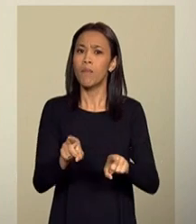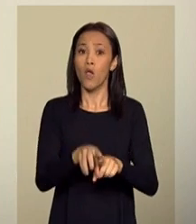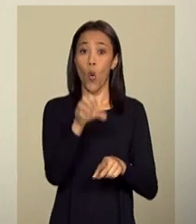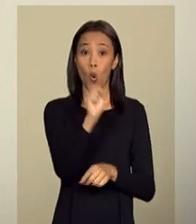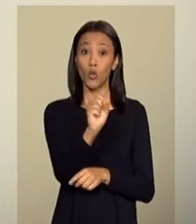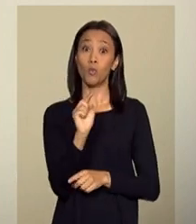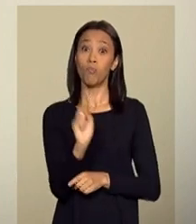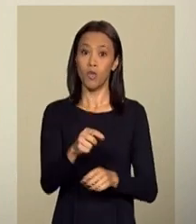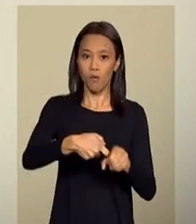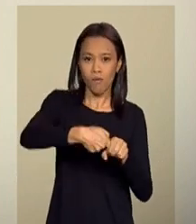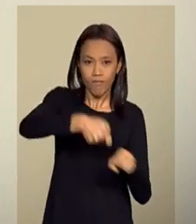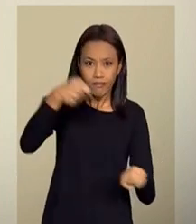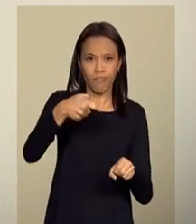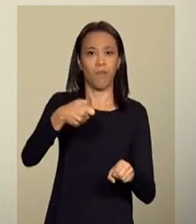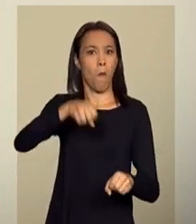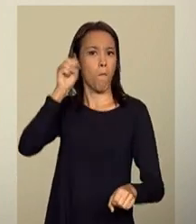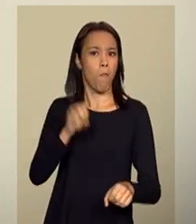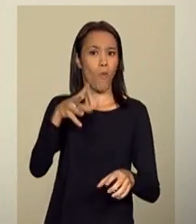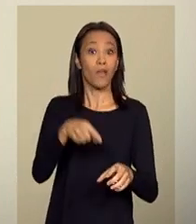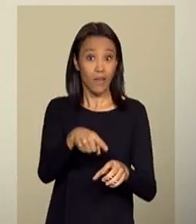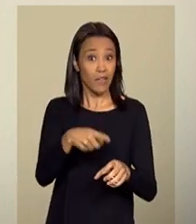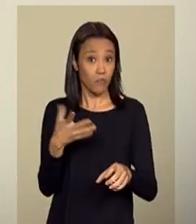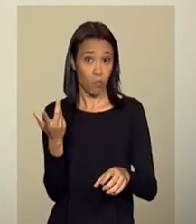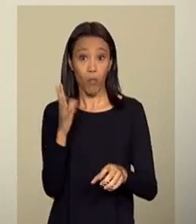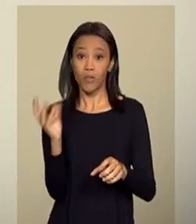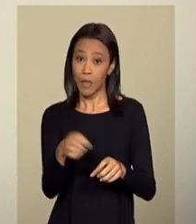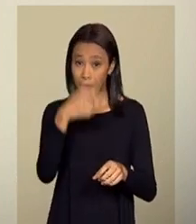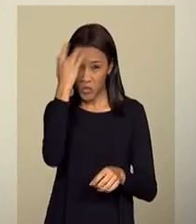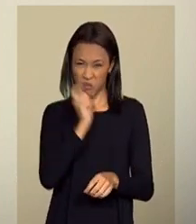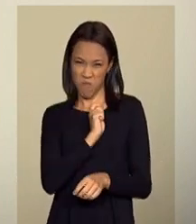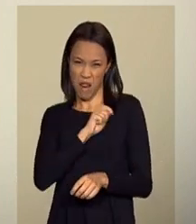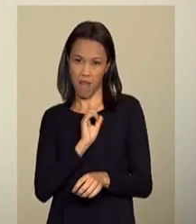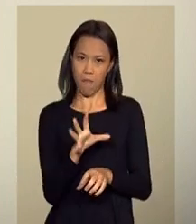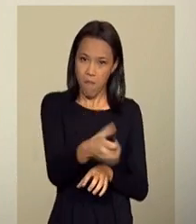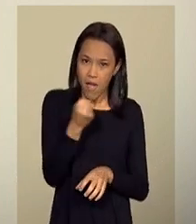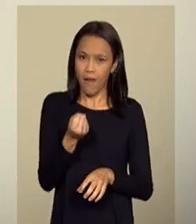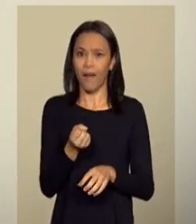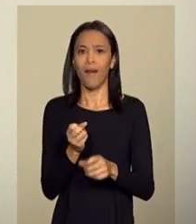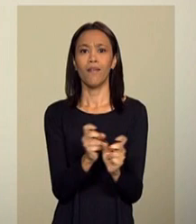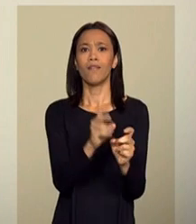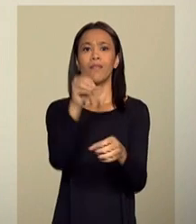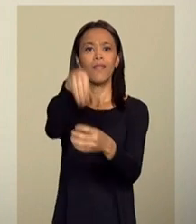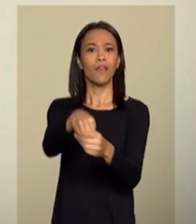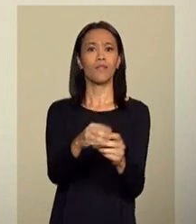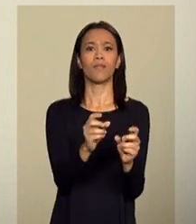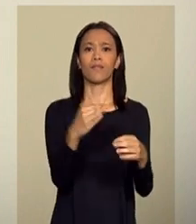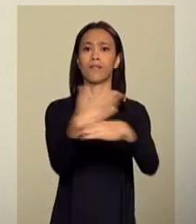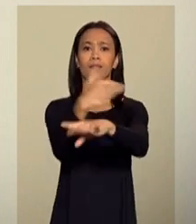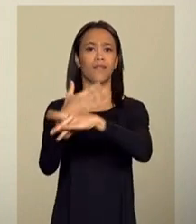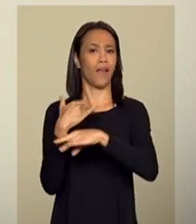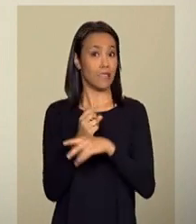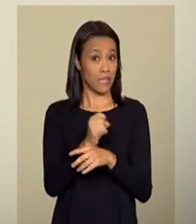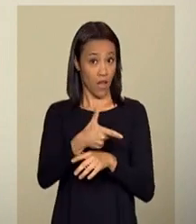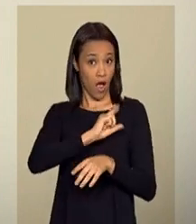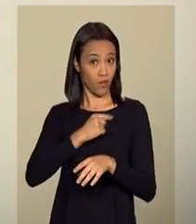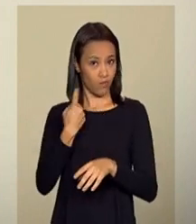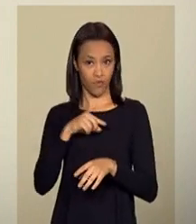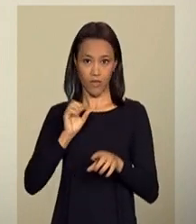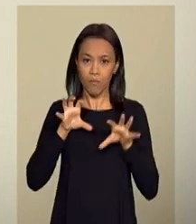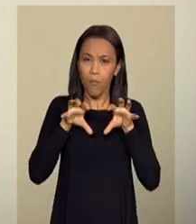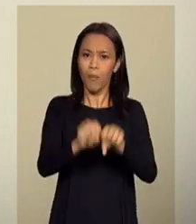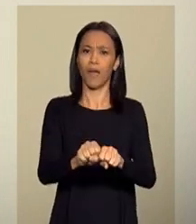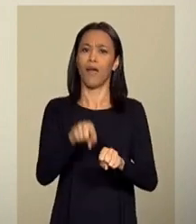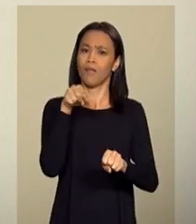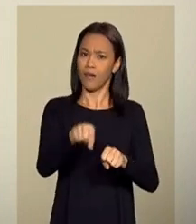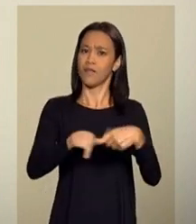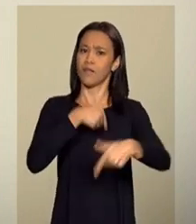explosivos que poderiam ir para as mãos de criminosos em nossas cidades se não tivessem sido apreendidos na operação